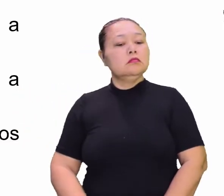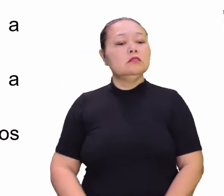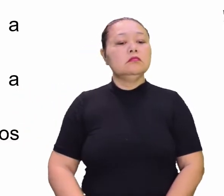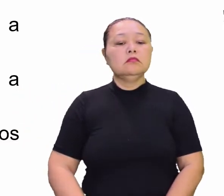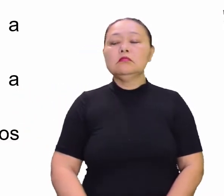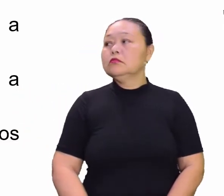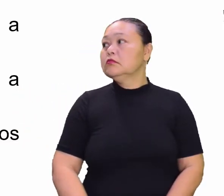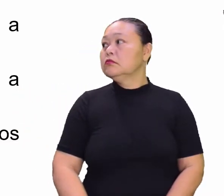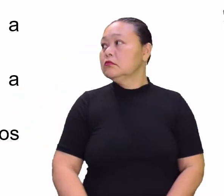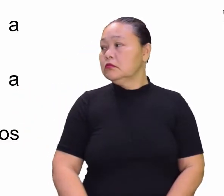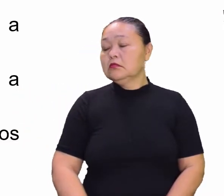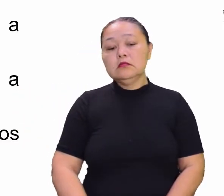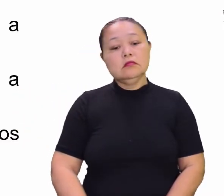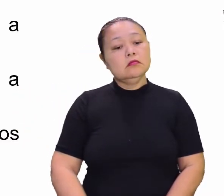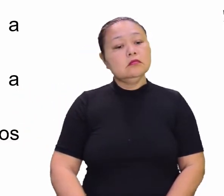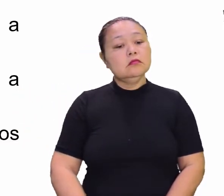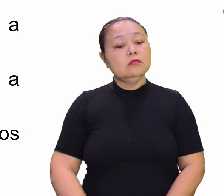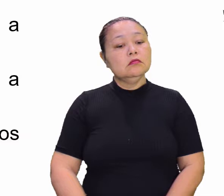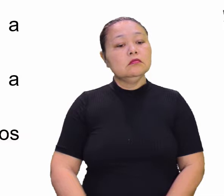todo-poderoso. Exato.